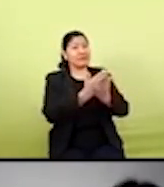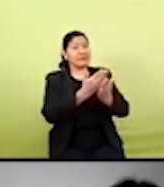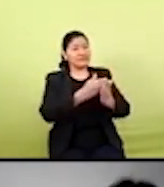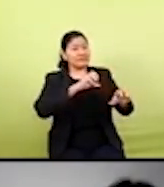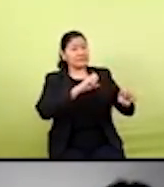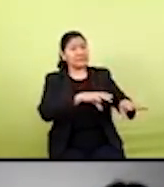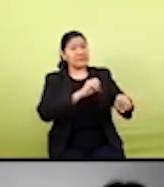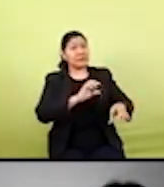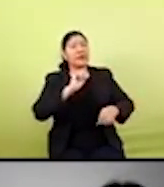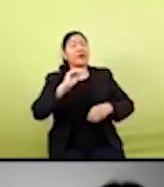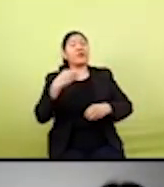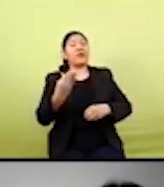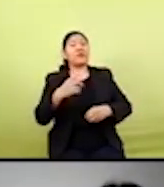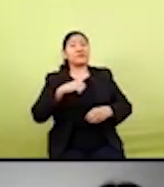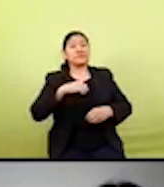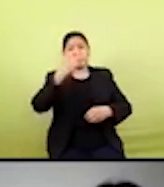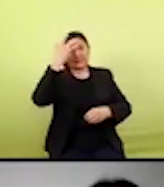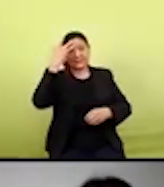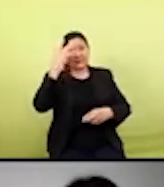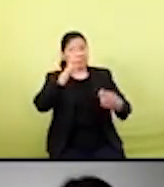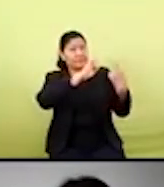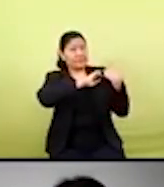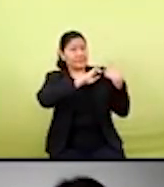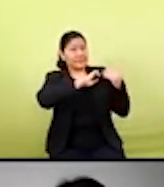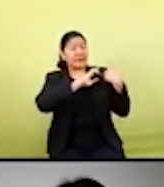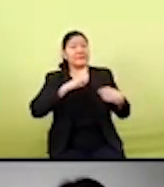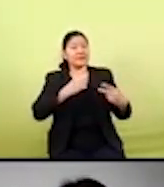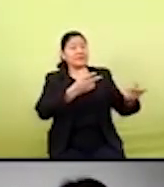nossa live hoje é a psicóloga